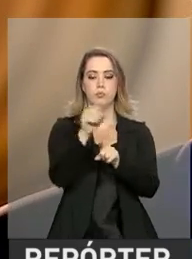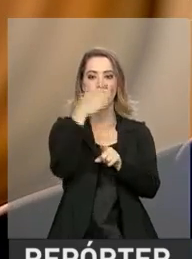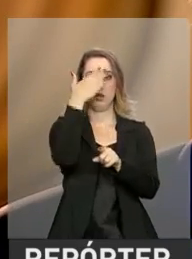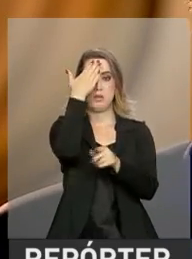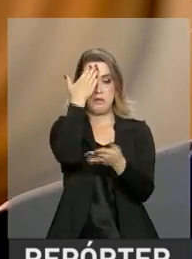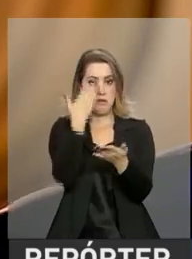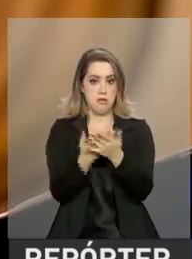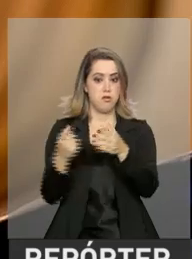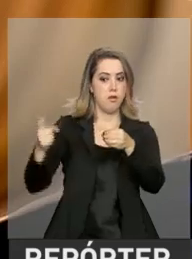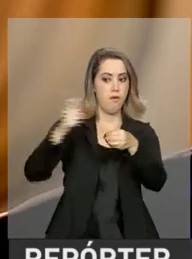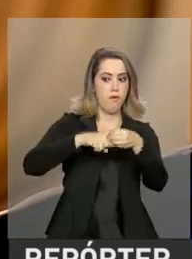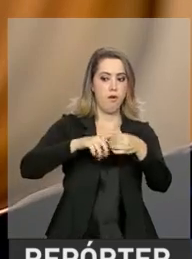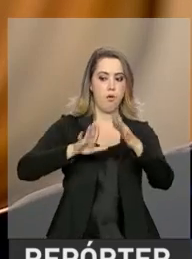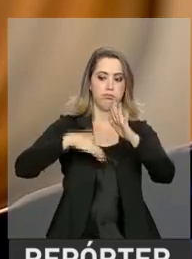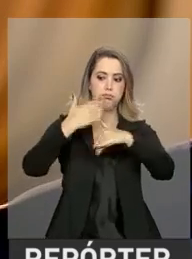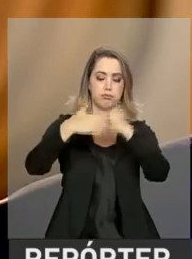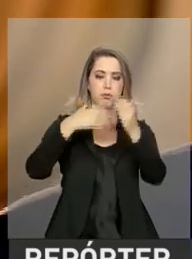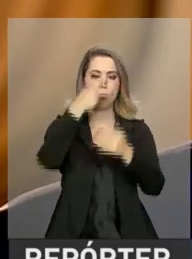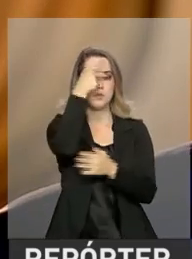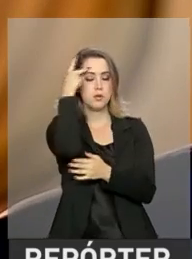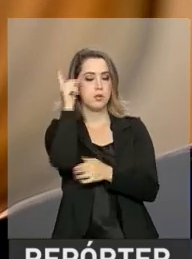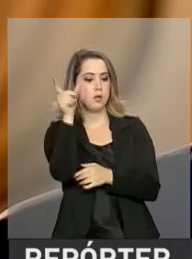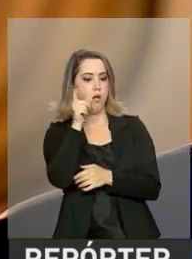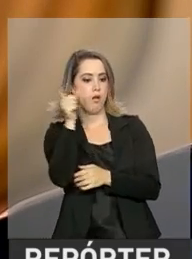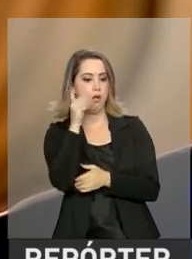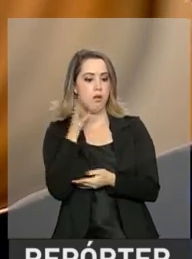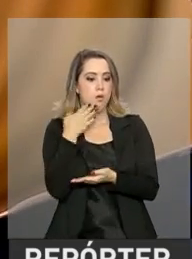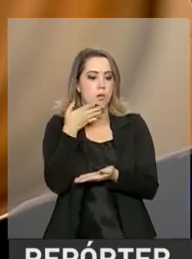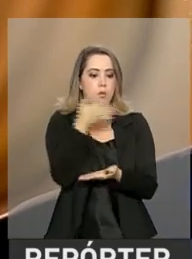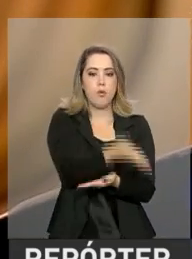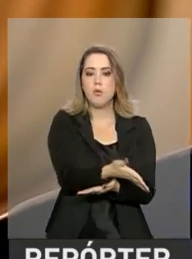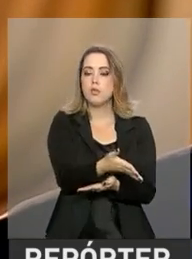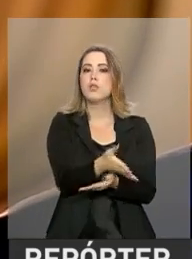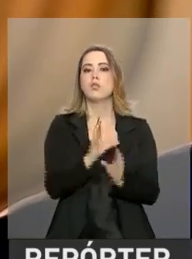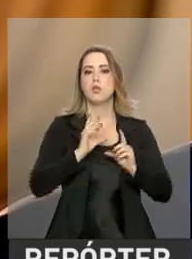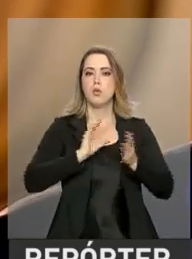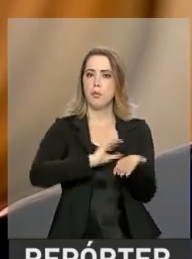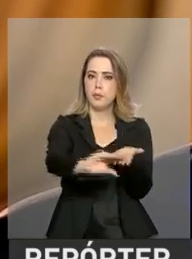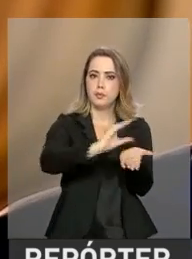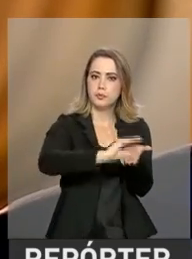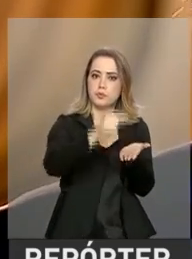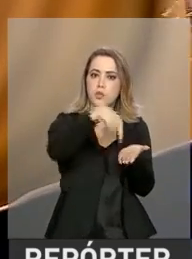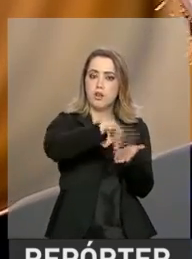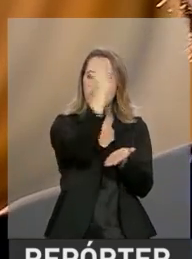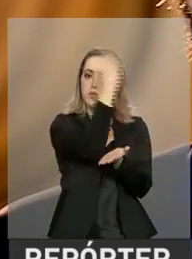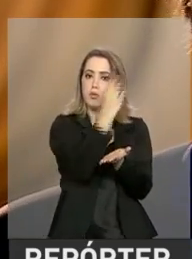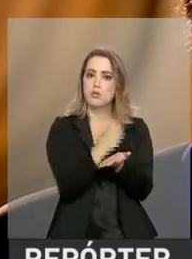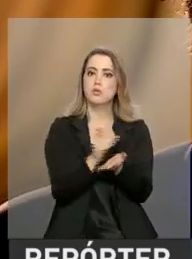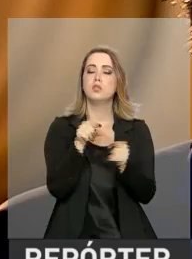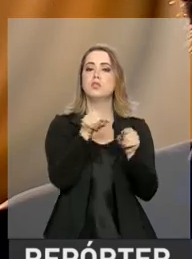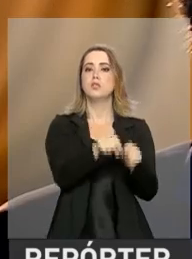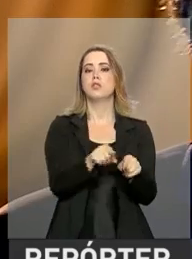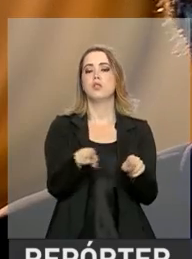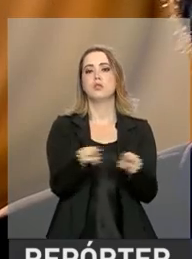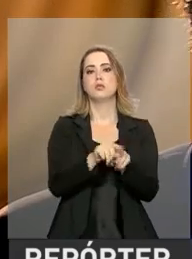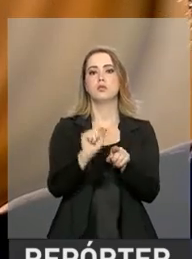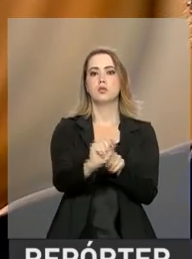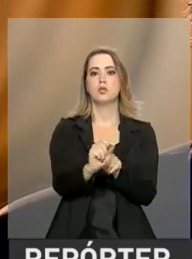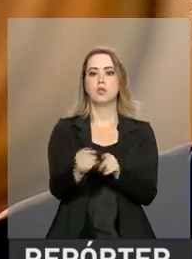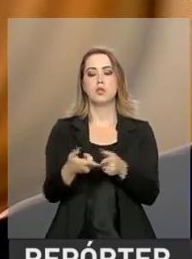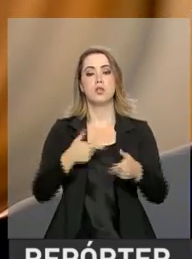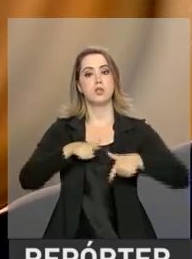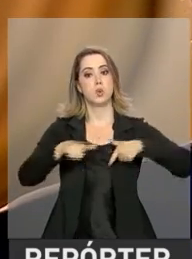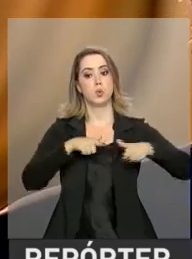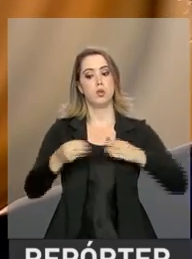confiança retorne para que os investidores se sintam seguros para investir no nosso Brasil e, com isso, os